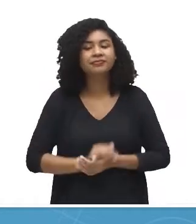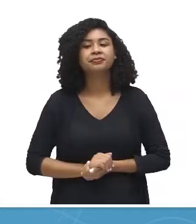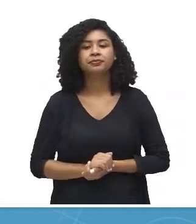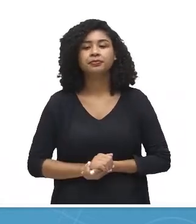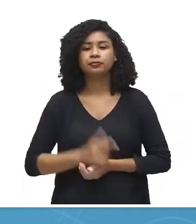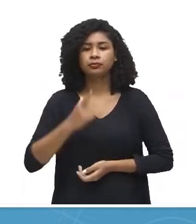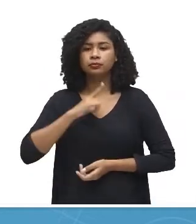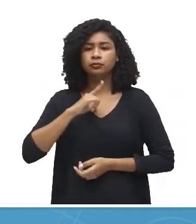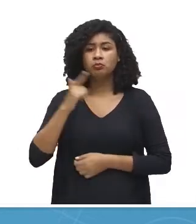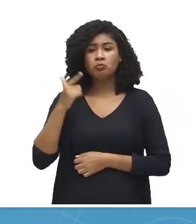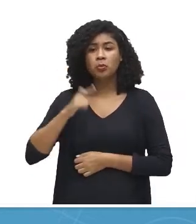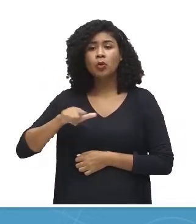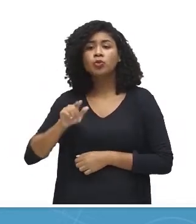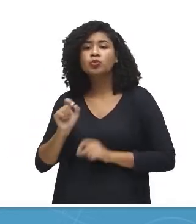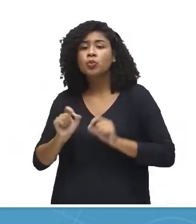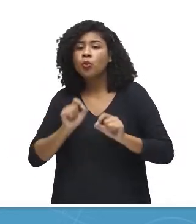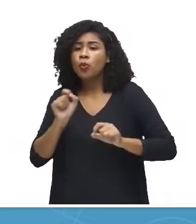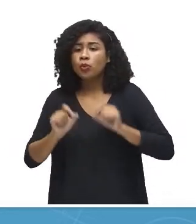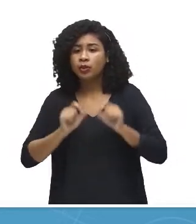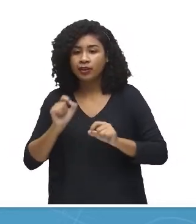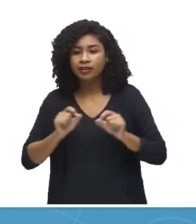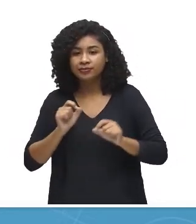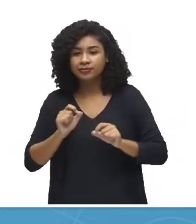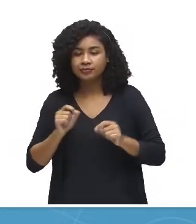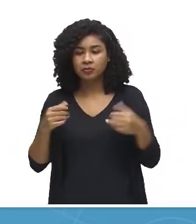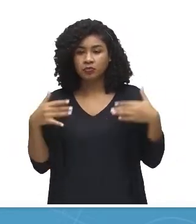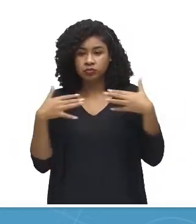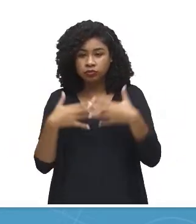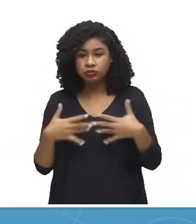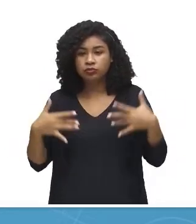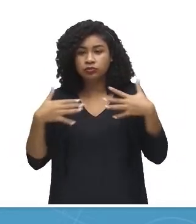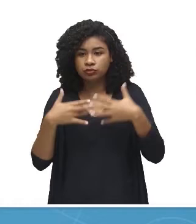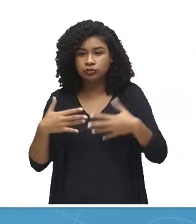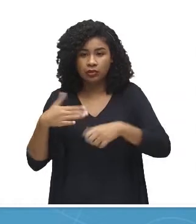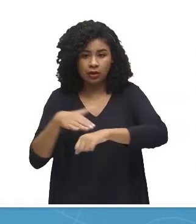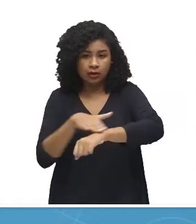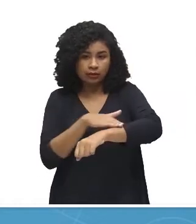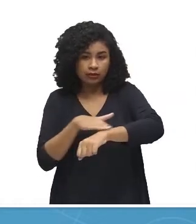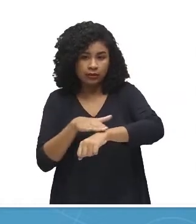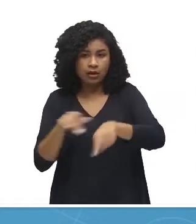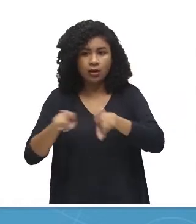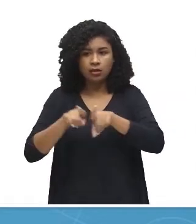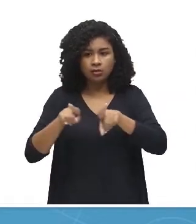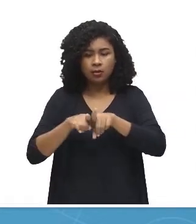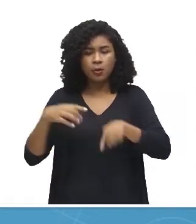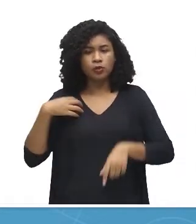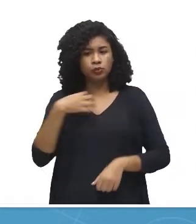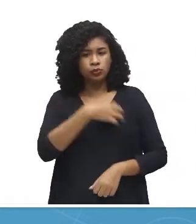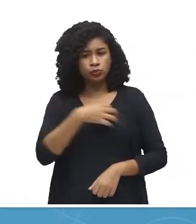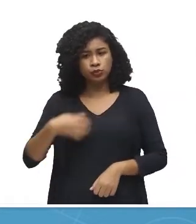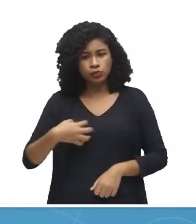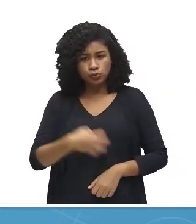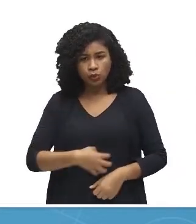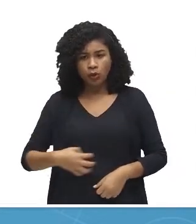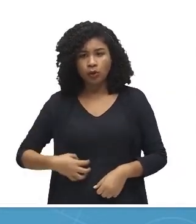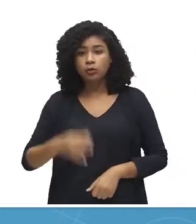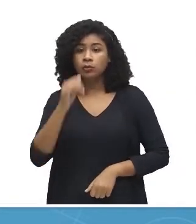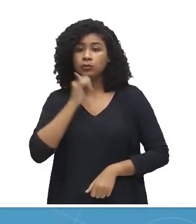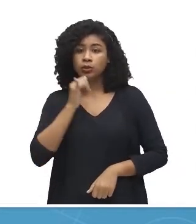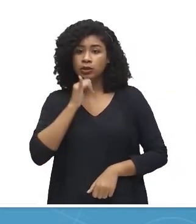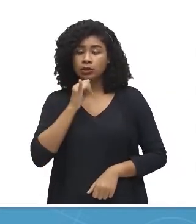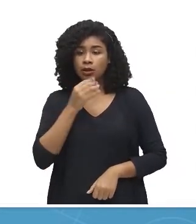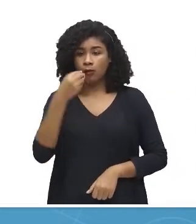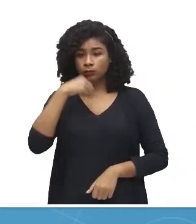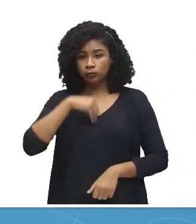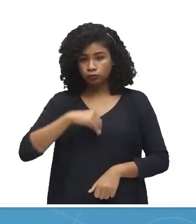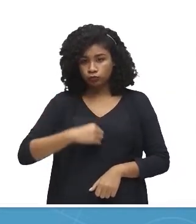tecido epitelial não só na nossa pele, mas também dentro de alguns órgãos, né? Compondo alguns órgãos, como é o caso aí do nosso